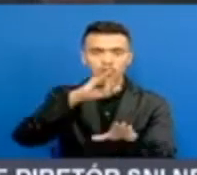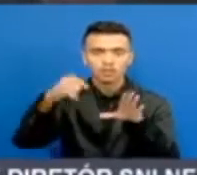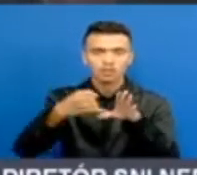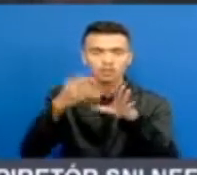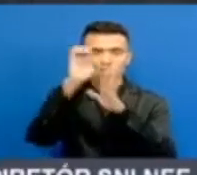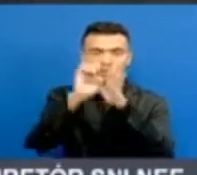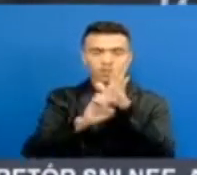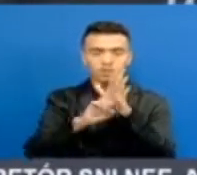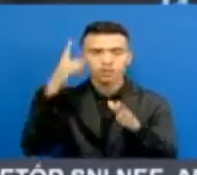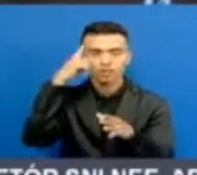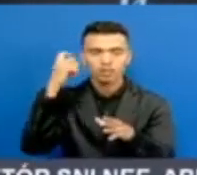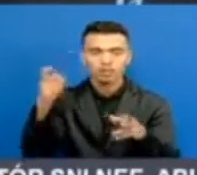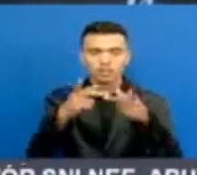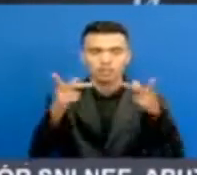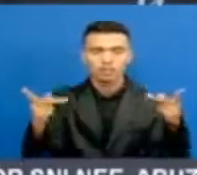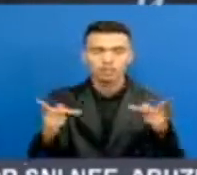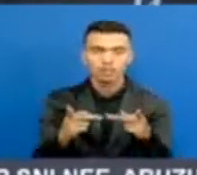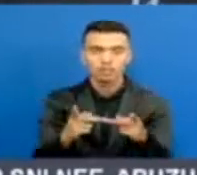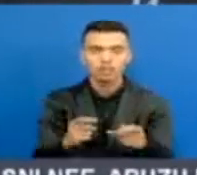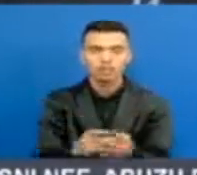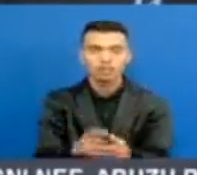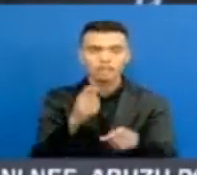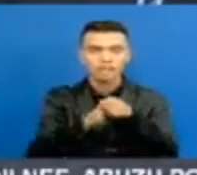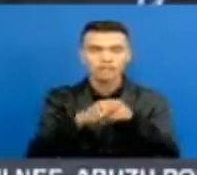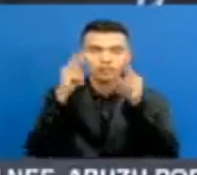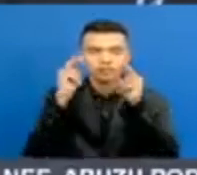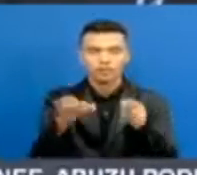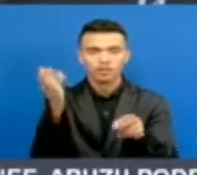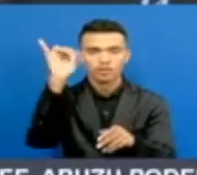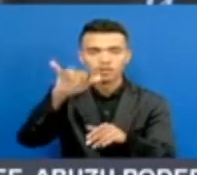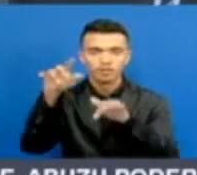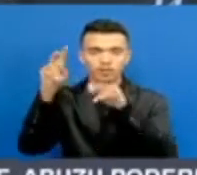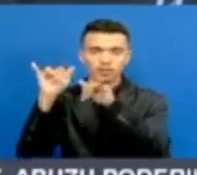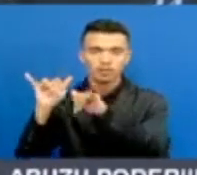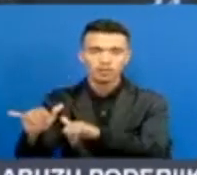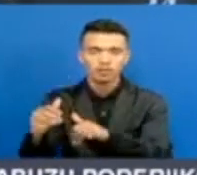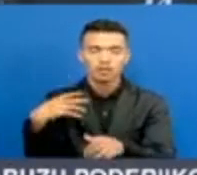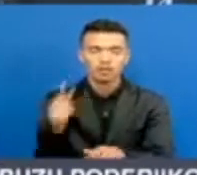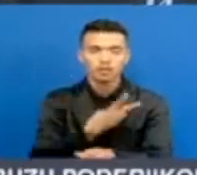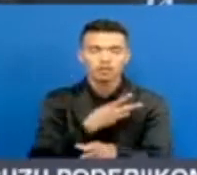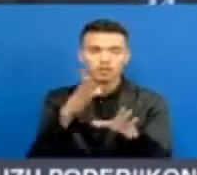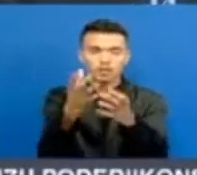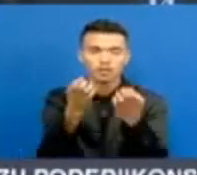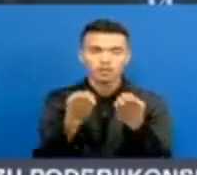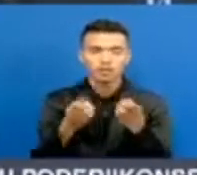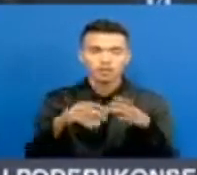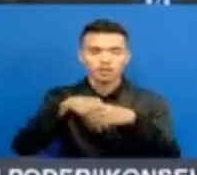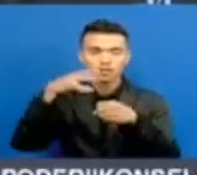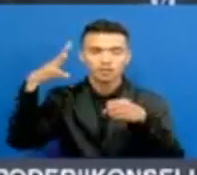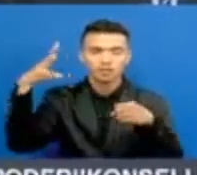estado, tamba condição, tamba situação obriga sira hela. Então, ita tu hakara hasai,